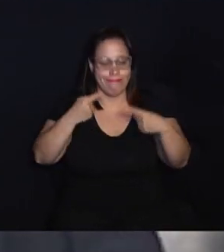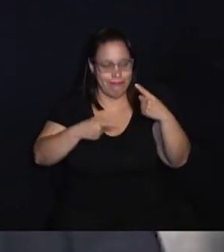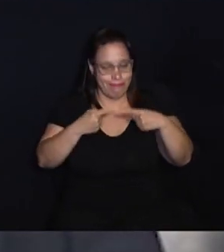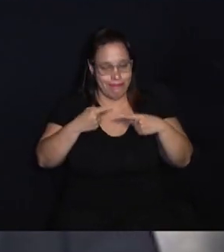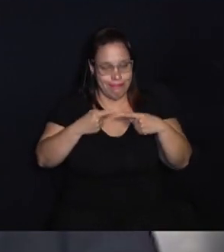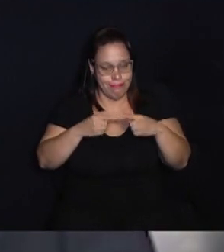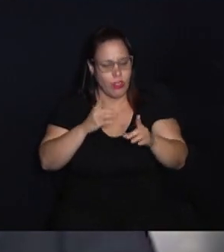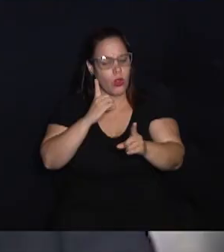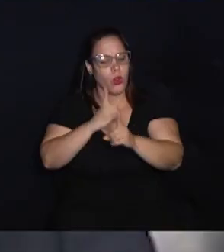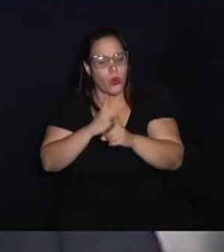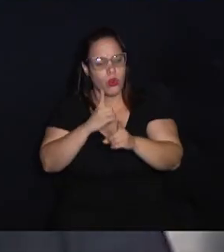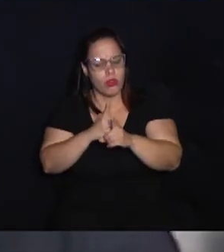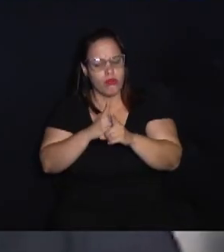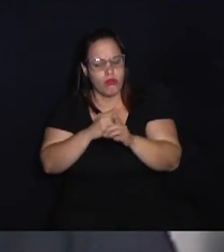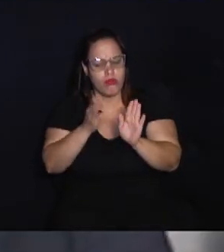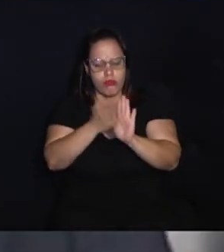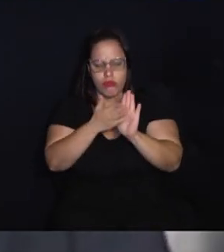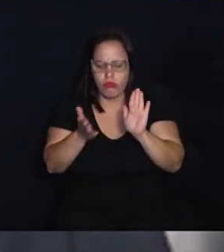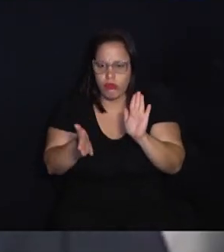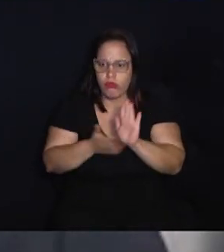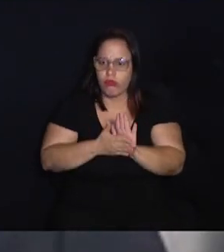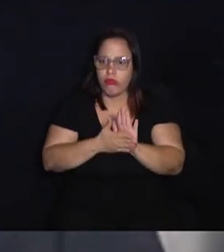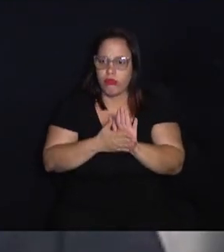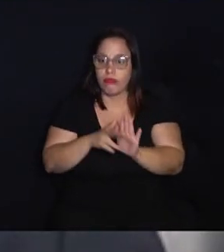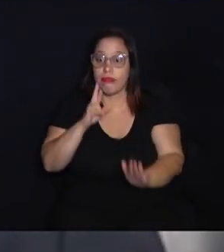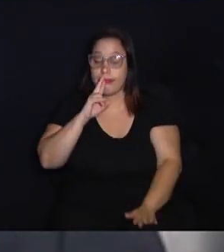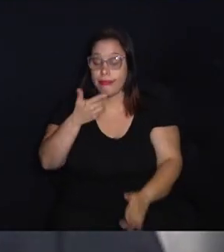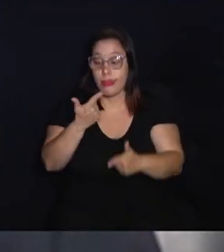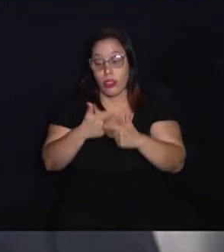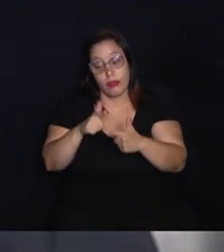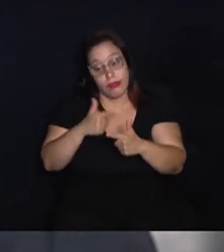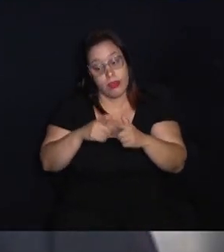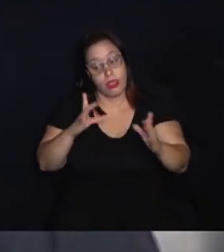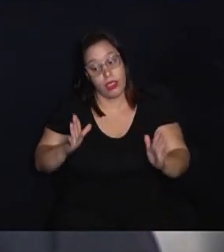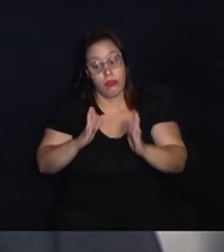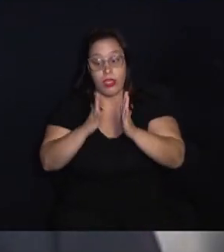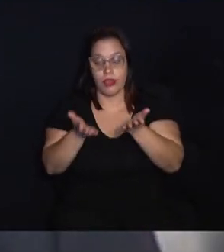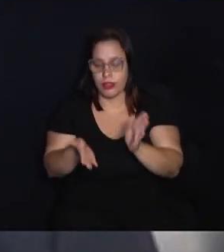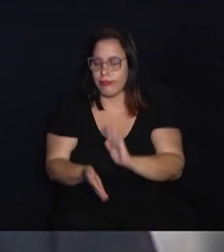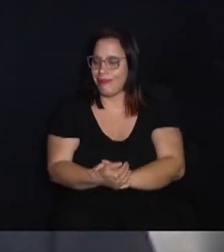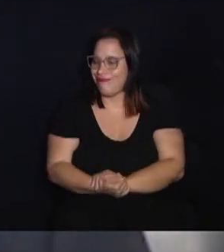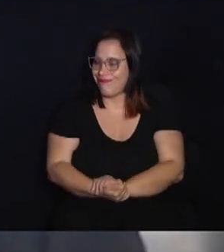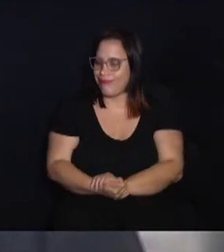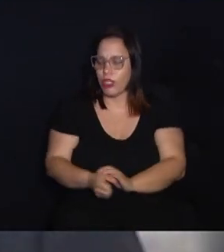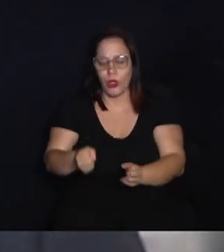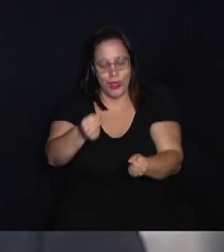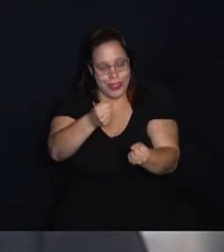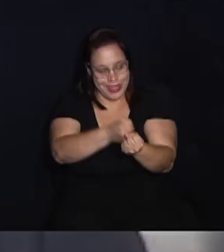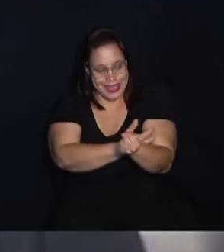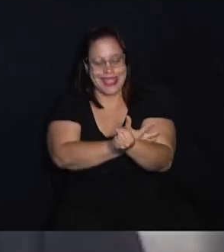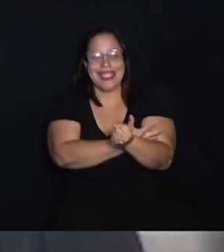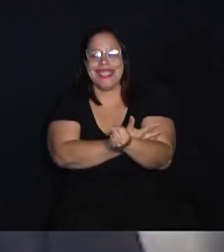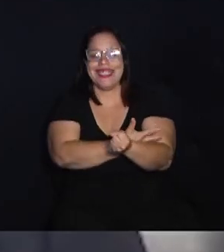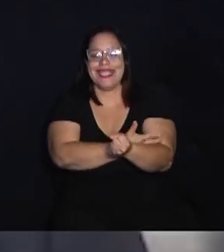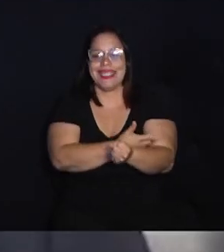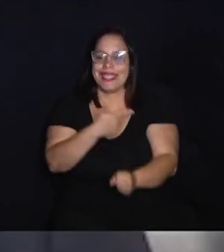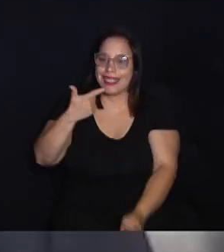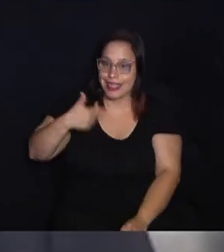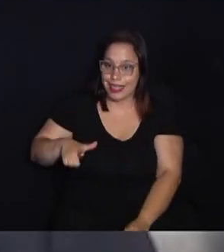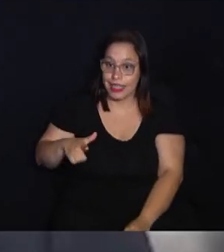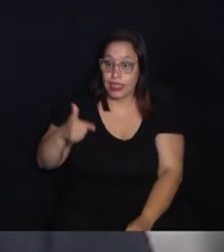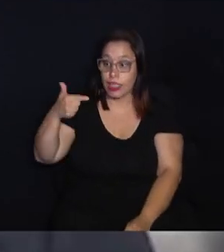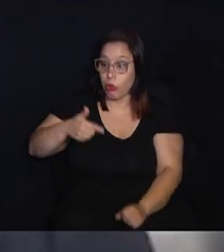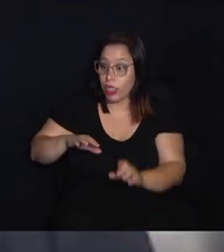encontrar propostas, soluções, luz para os problemas que a cidade enfrenta. Eu estou emocionado mais uma vez, iniciando meu